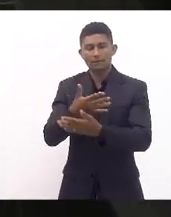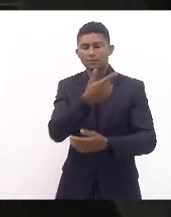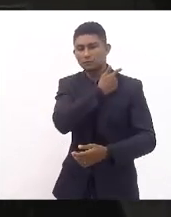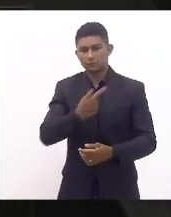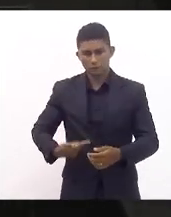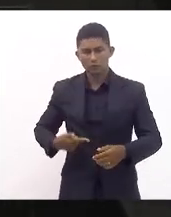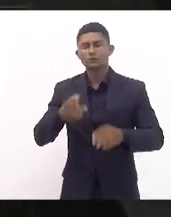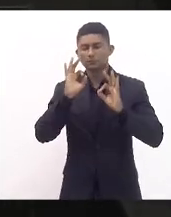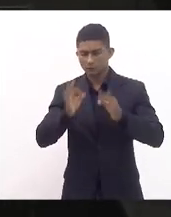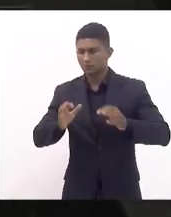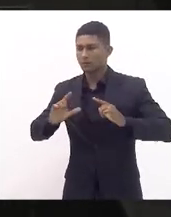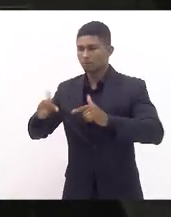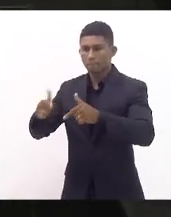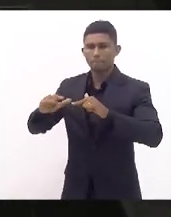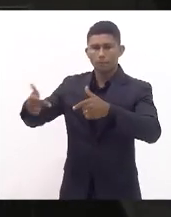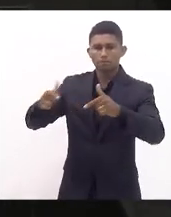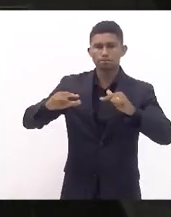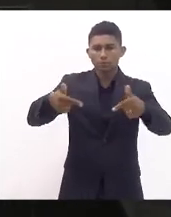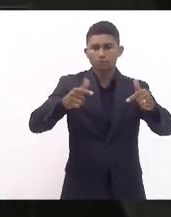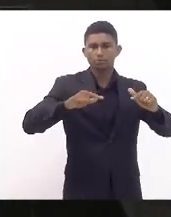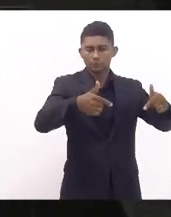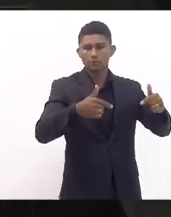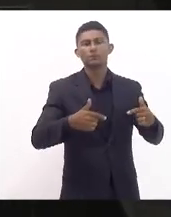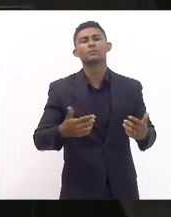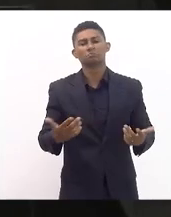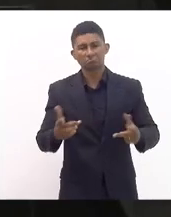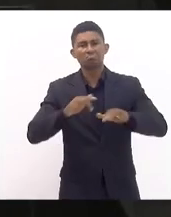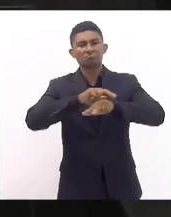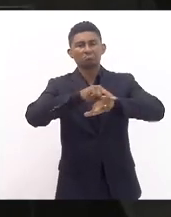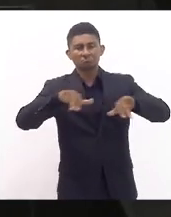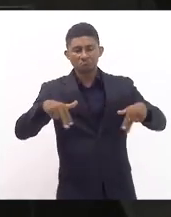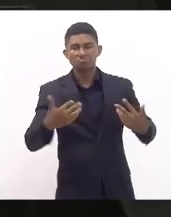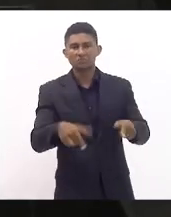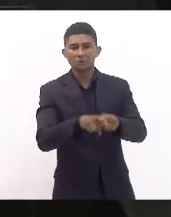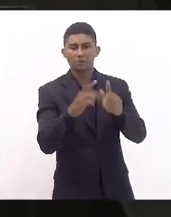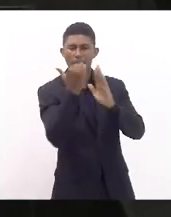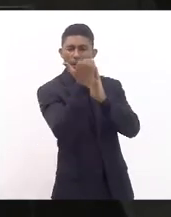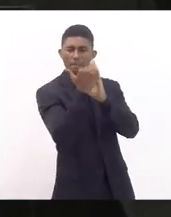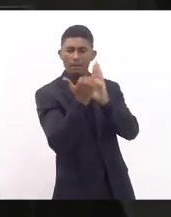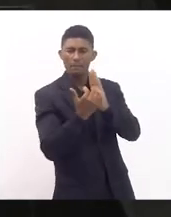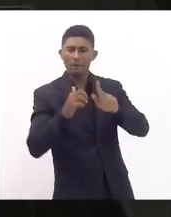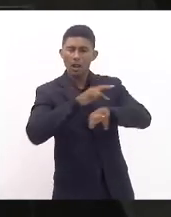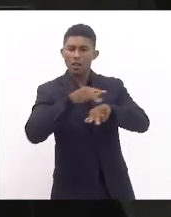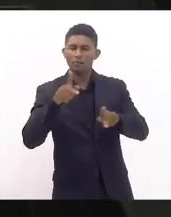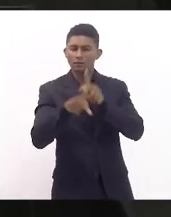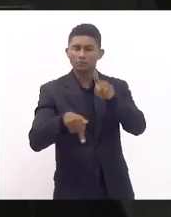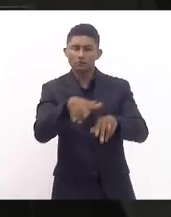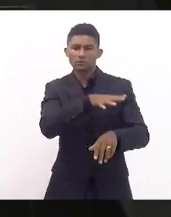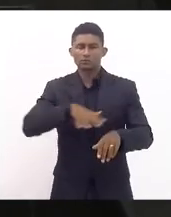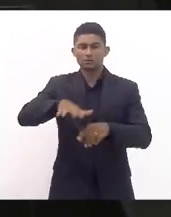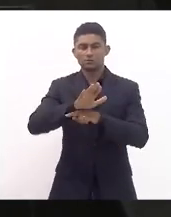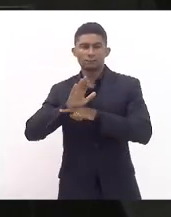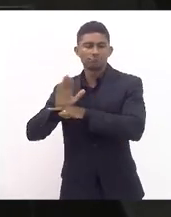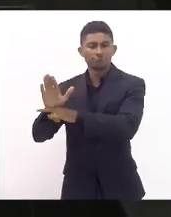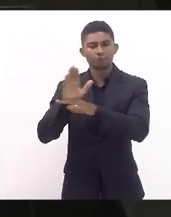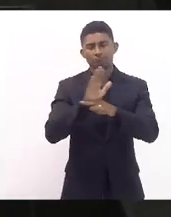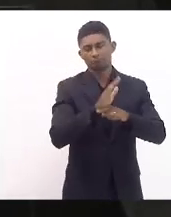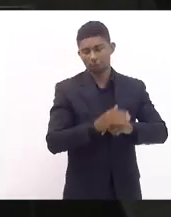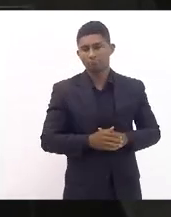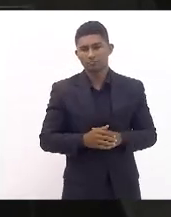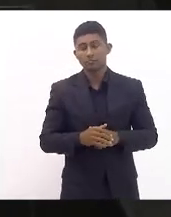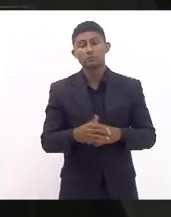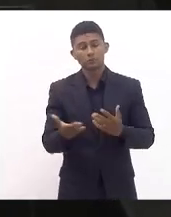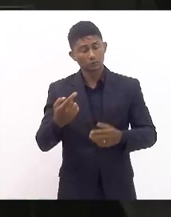e, de fato, implementado ações e programas em benefício da população. Então, o